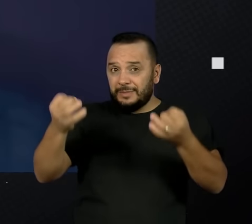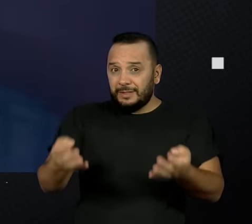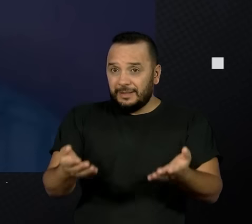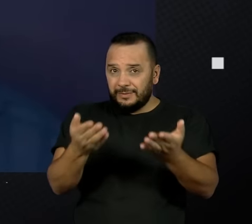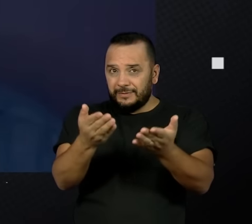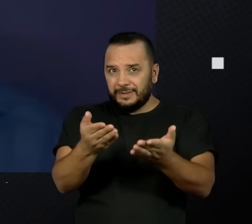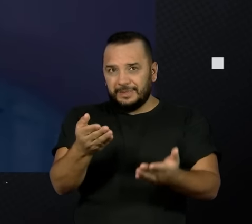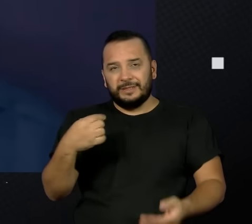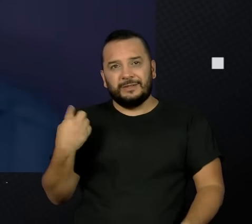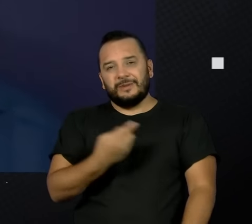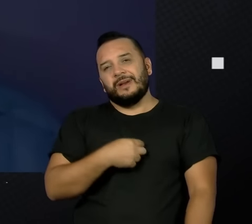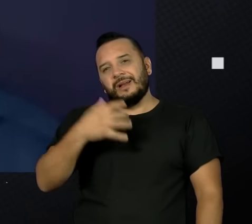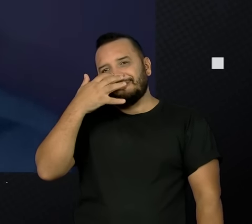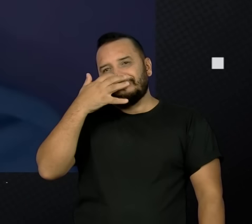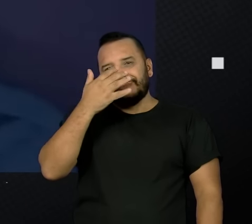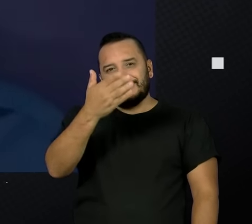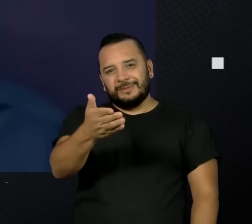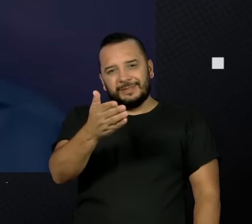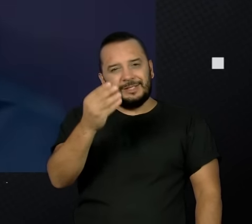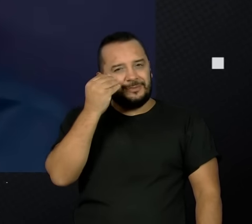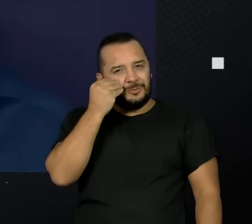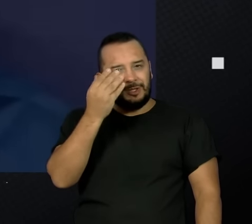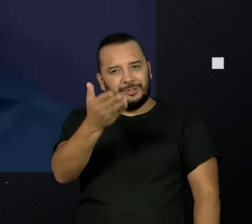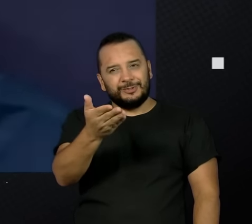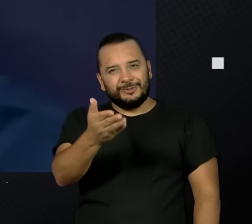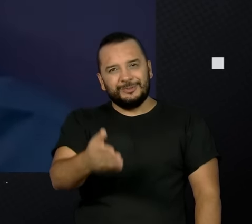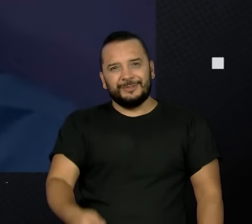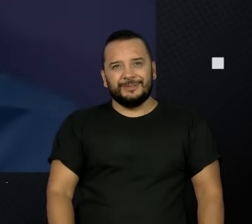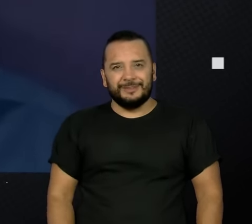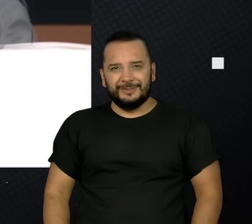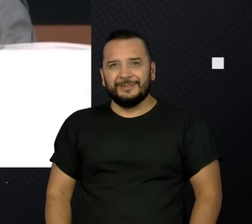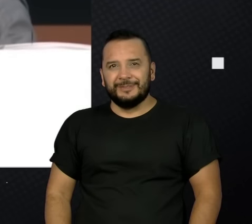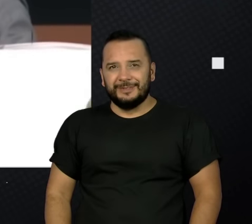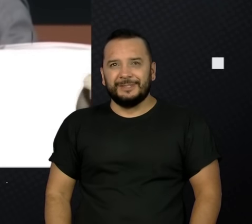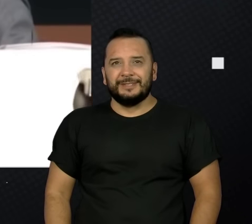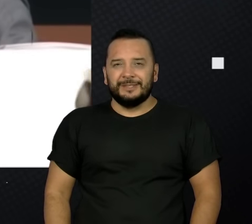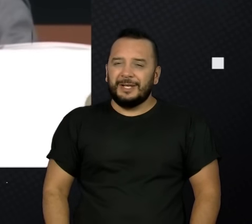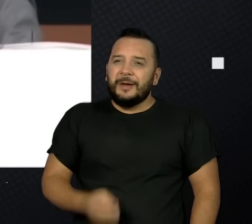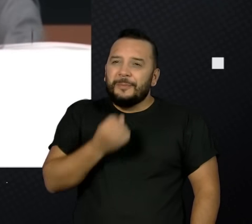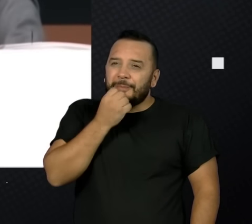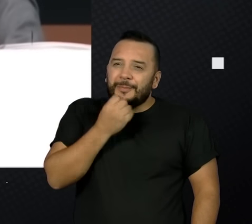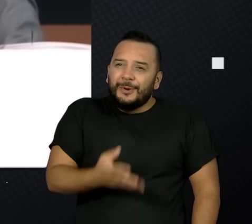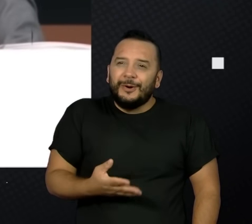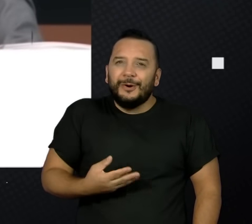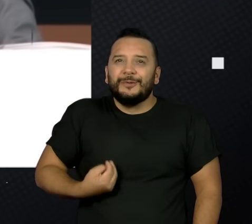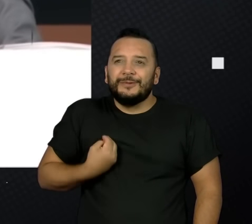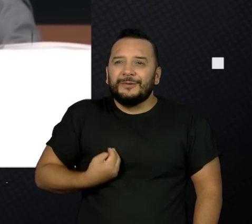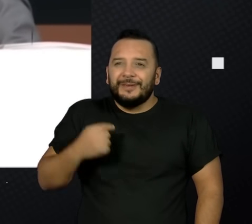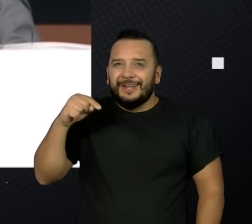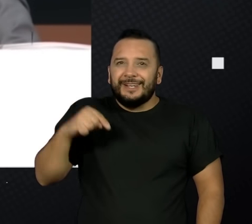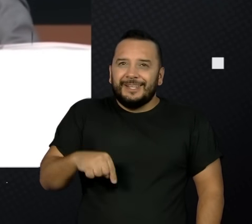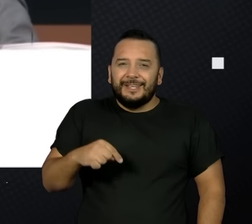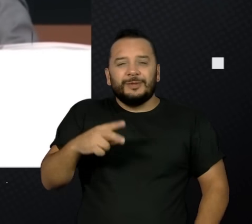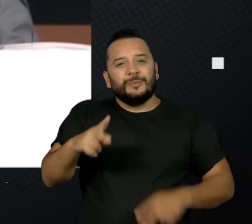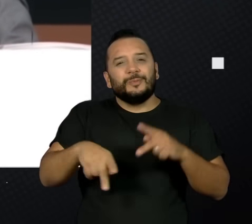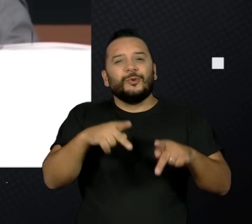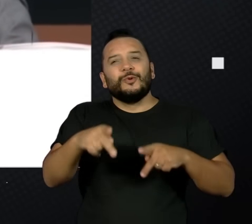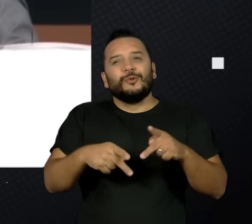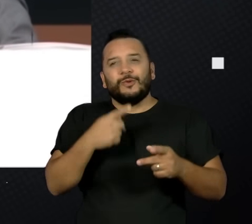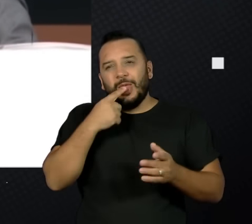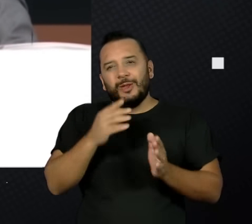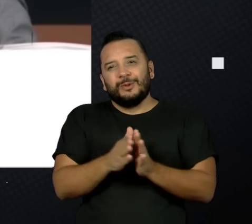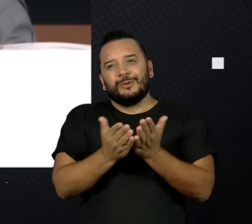te admira demais, Pedro. Um beijão. Ah, como é bom a gente fazer parte do povo do livro. E